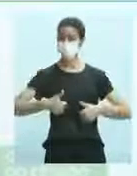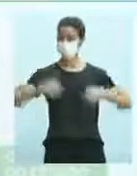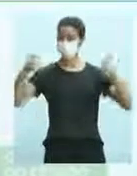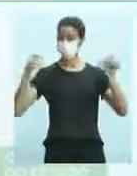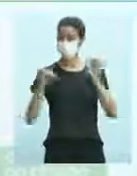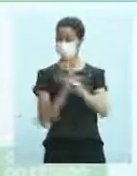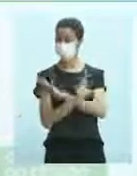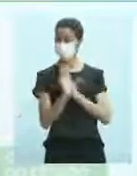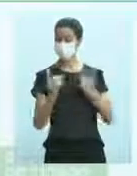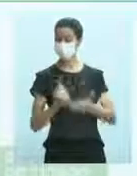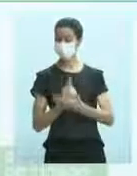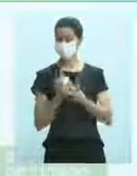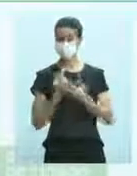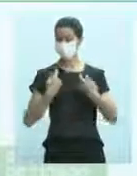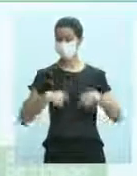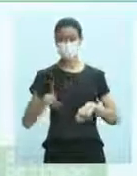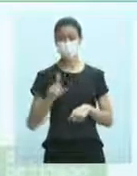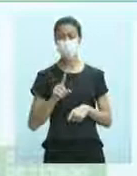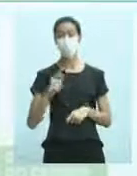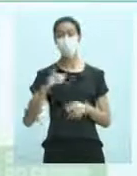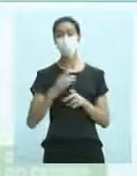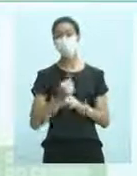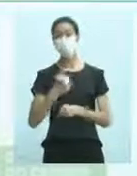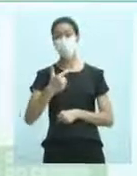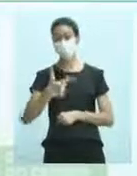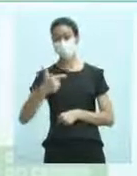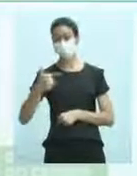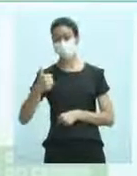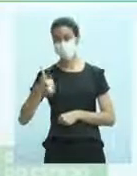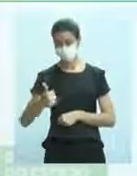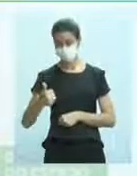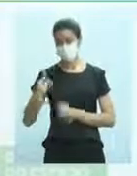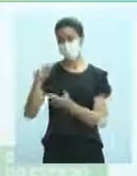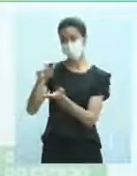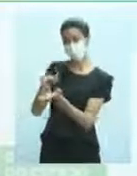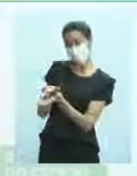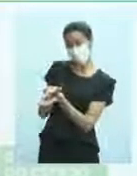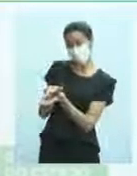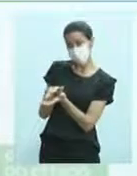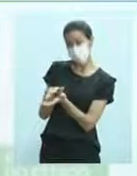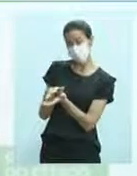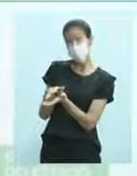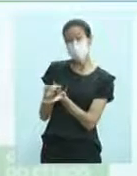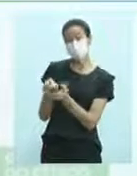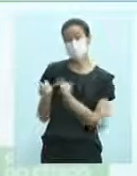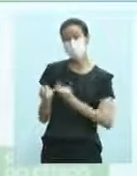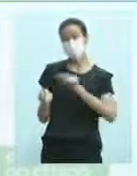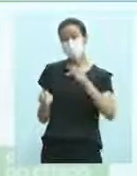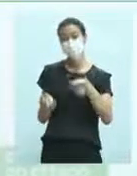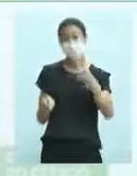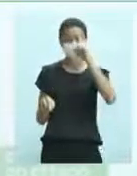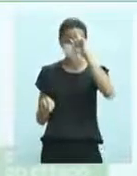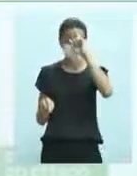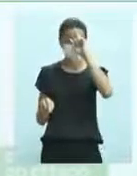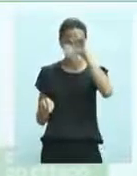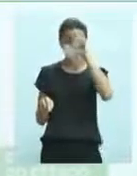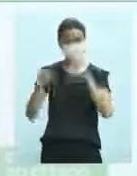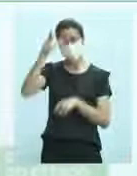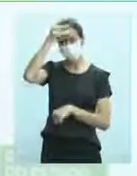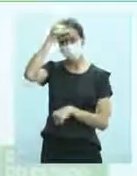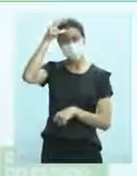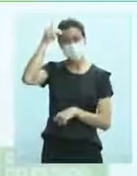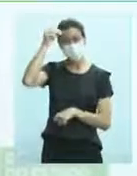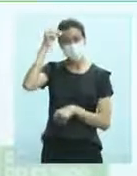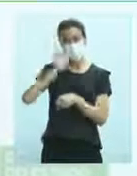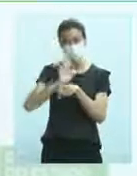sem sintomas 21 internados em bronze mente públicos de três em